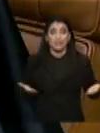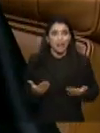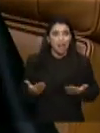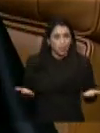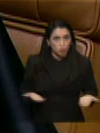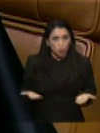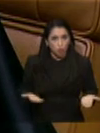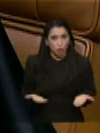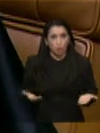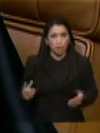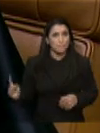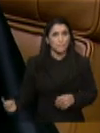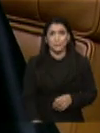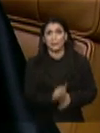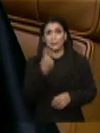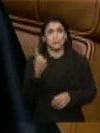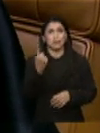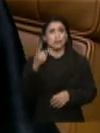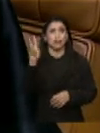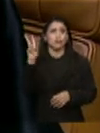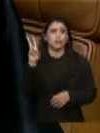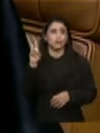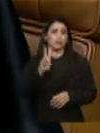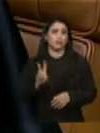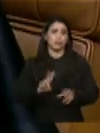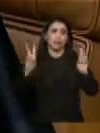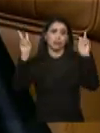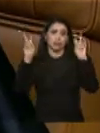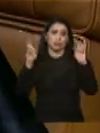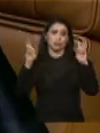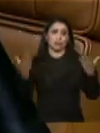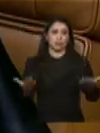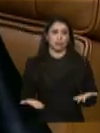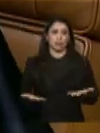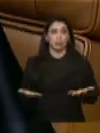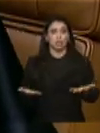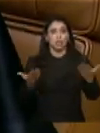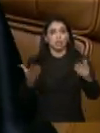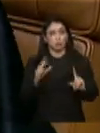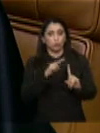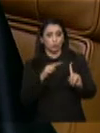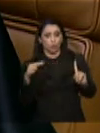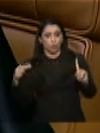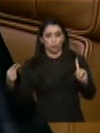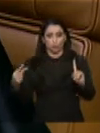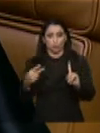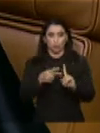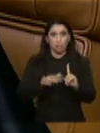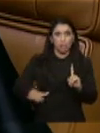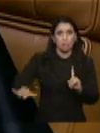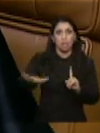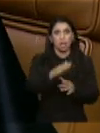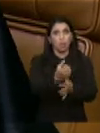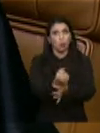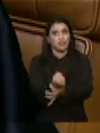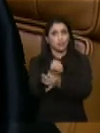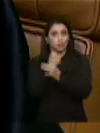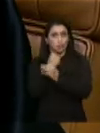estamos ineditamente a julgar esse tema. Então, eu acho que, do ponto de vista sistêmico, da